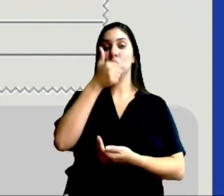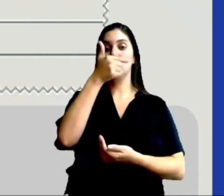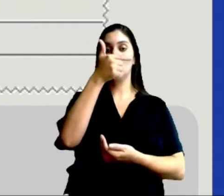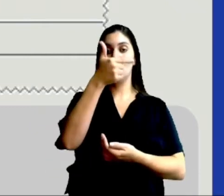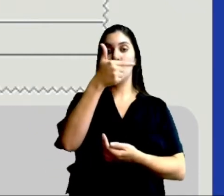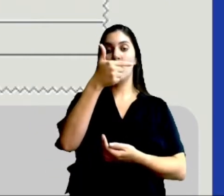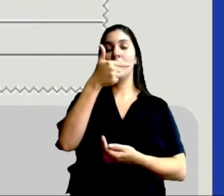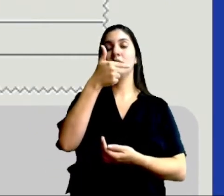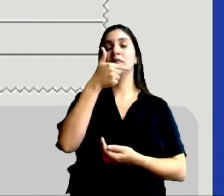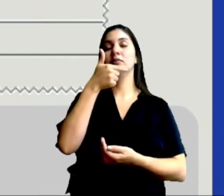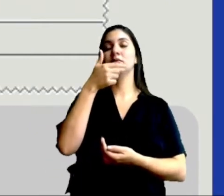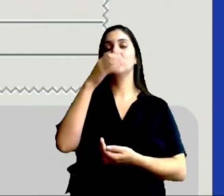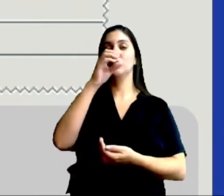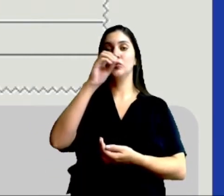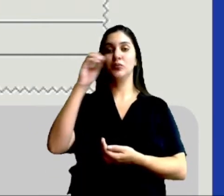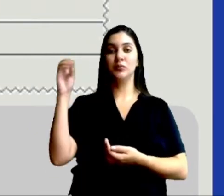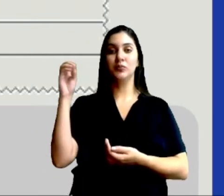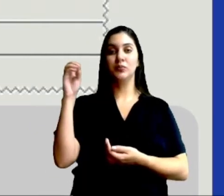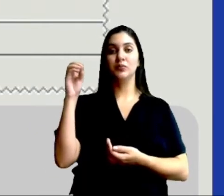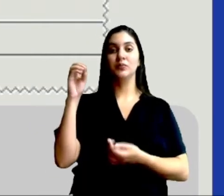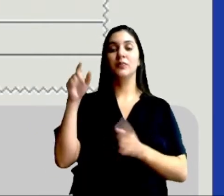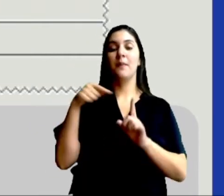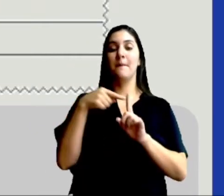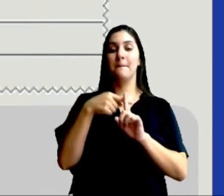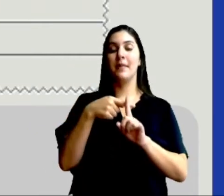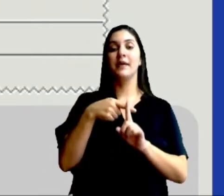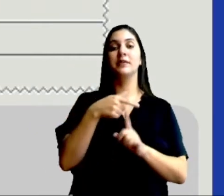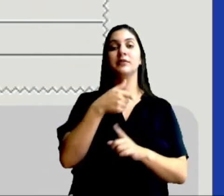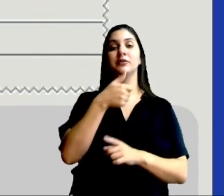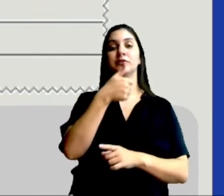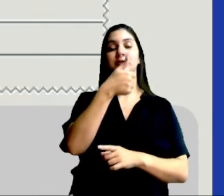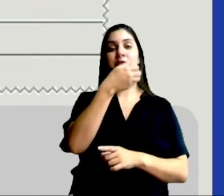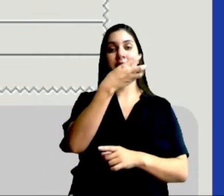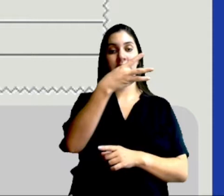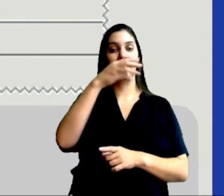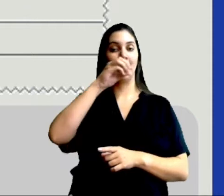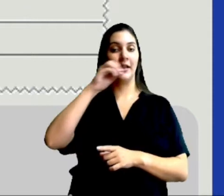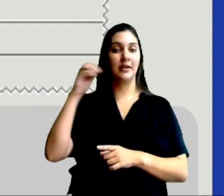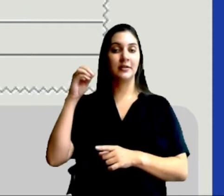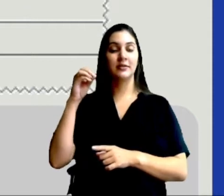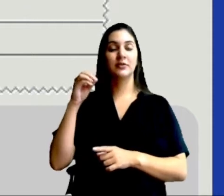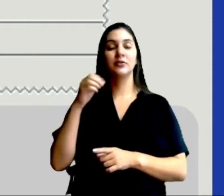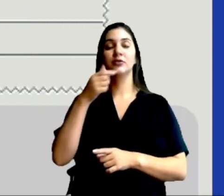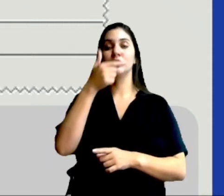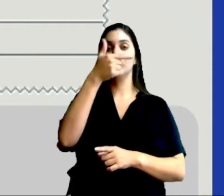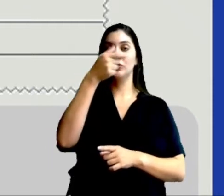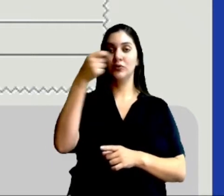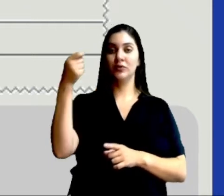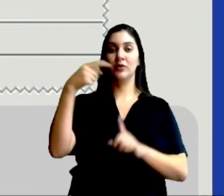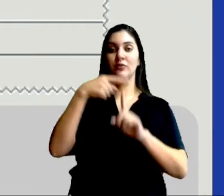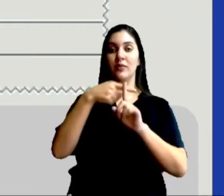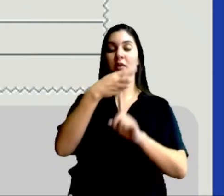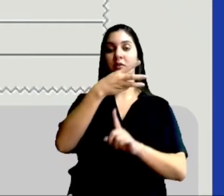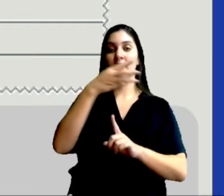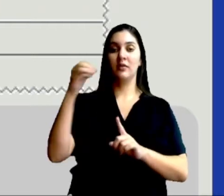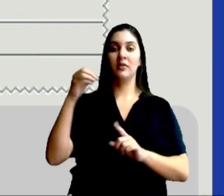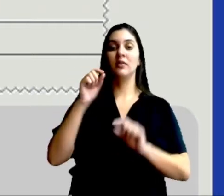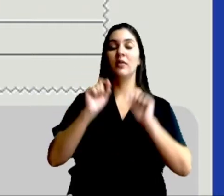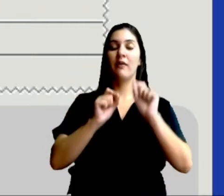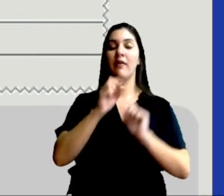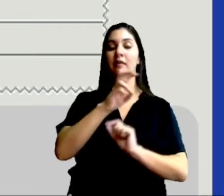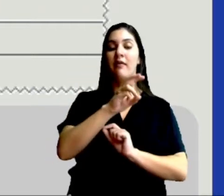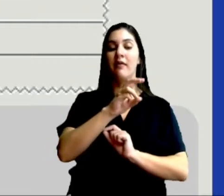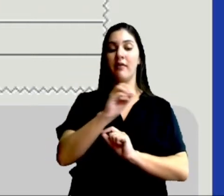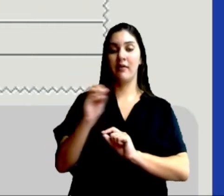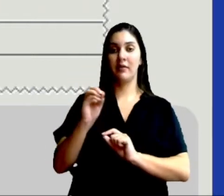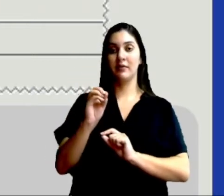2 centenas eu vou ter 200. Nos salgados, 3 centenas, 300. Então, 200 mais 300, já tenho